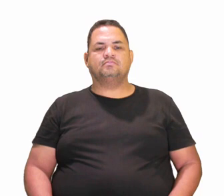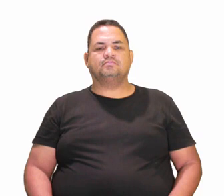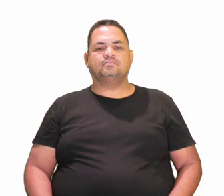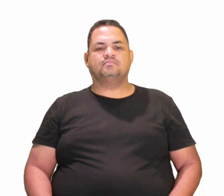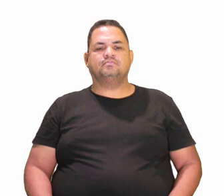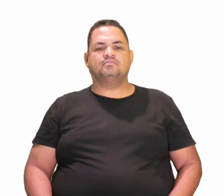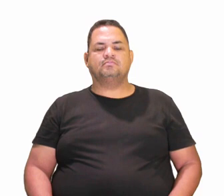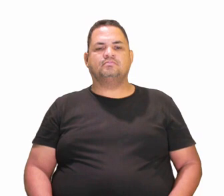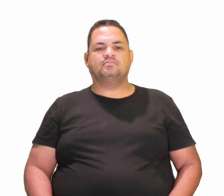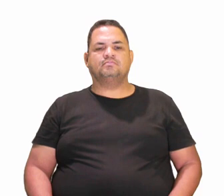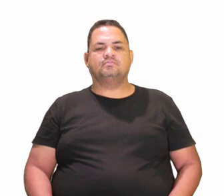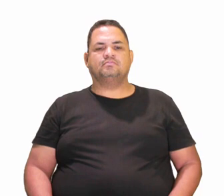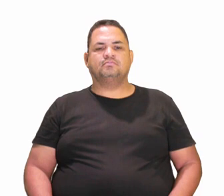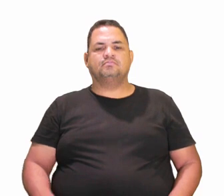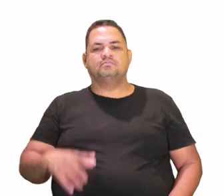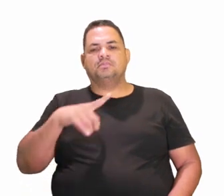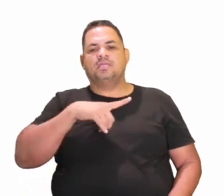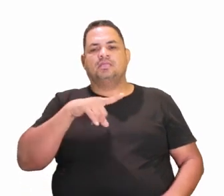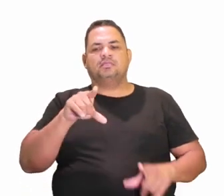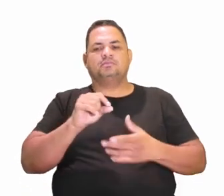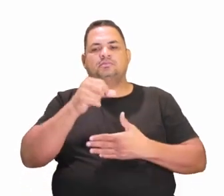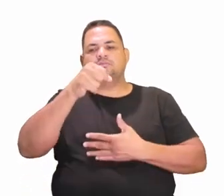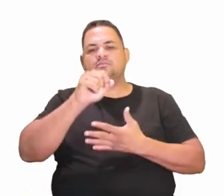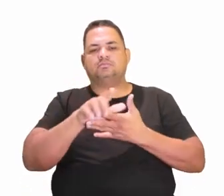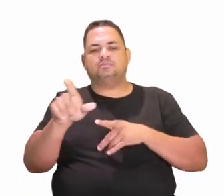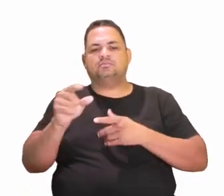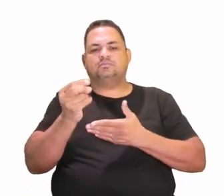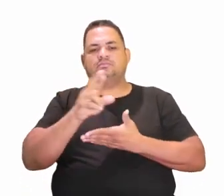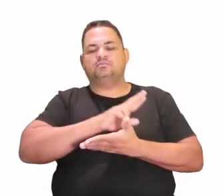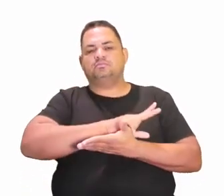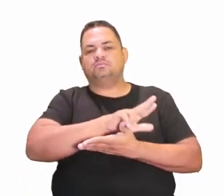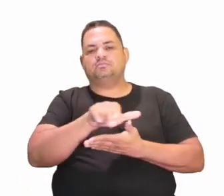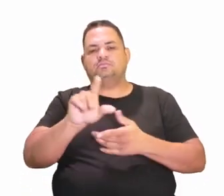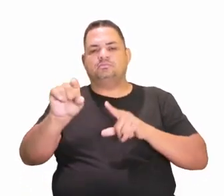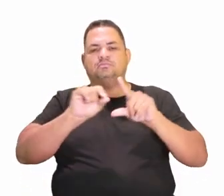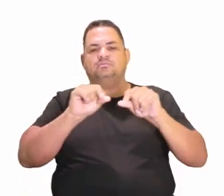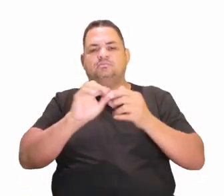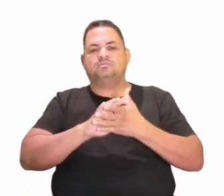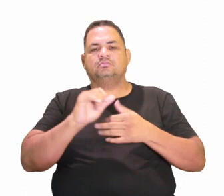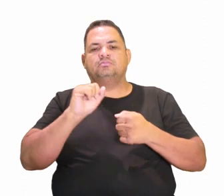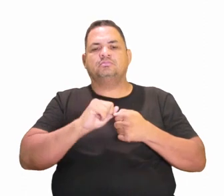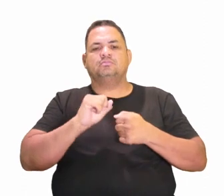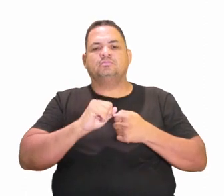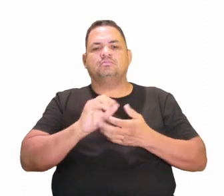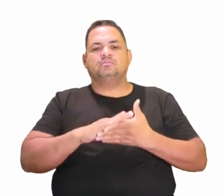Você tem várias opções para responder. Então, você poderia colocar my favorite